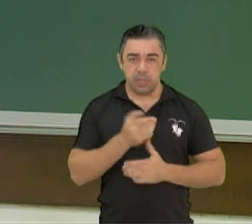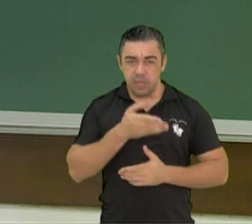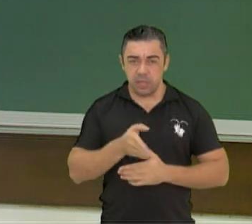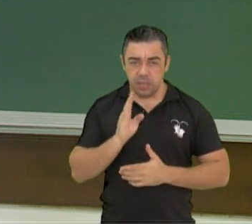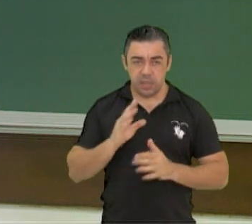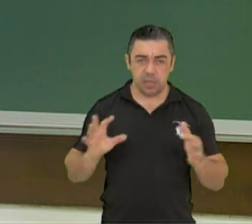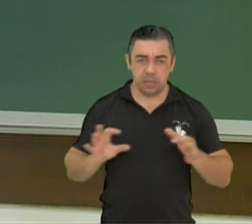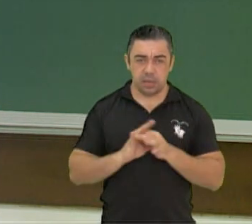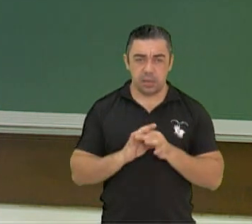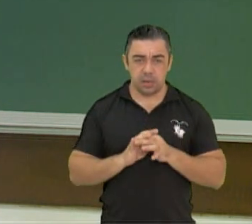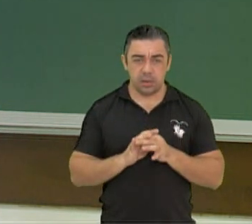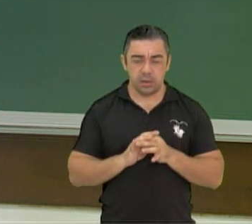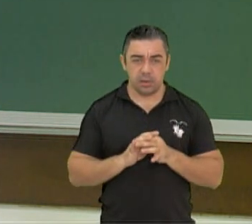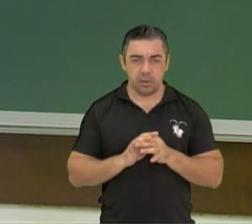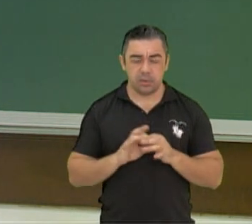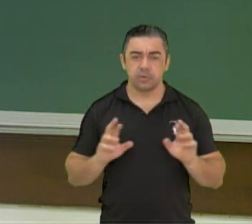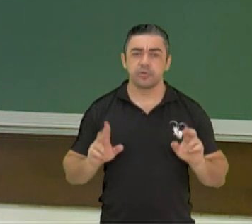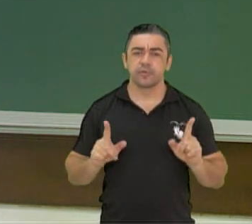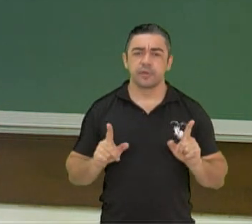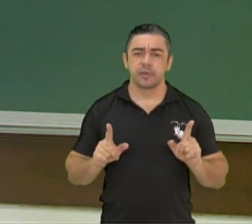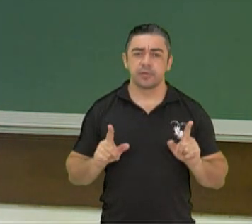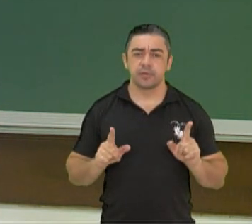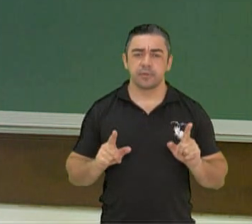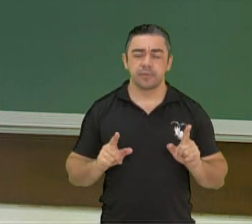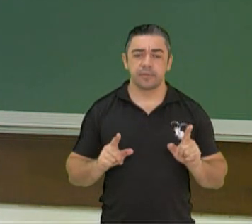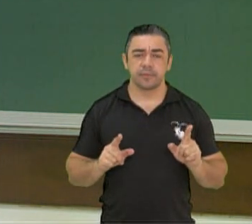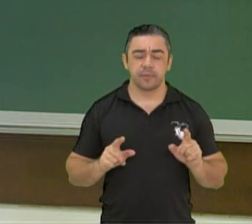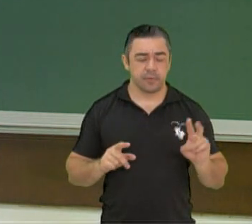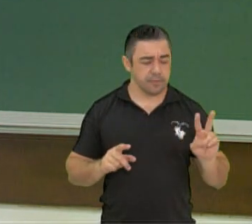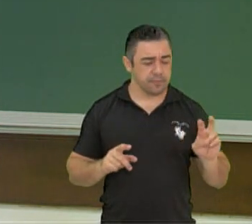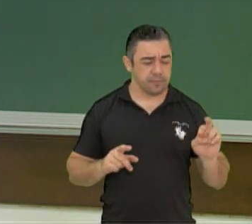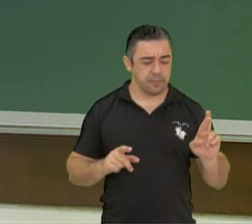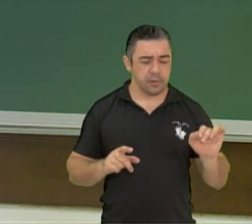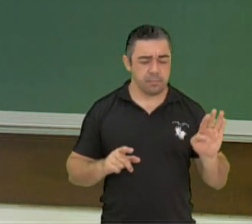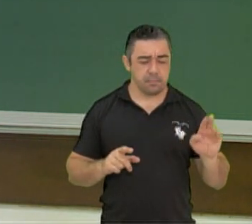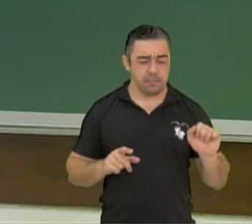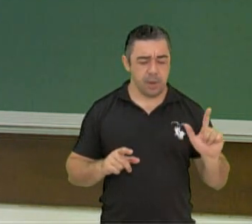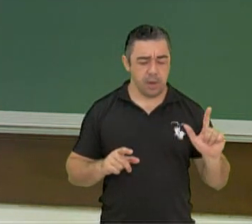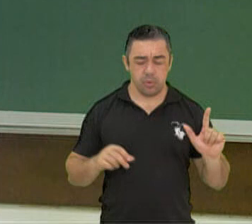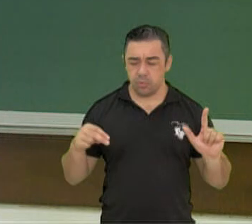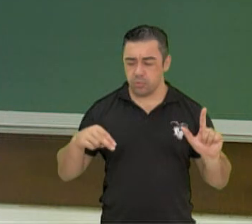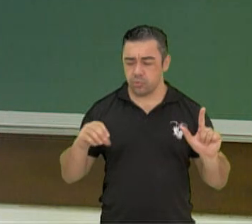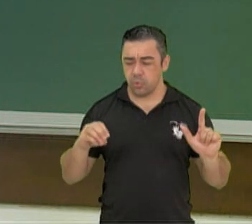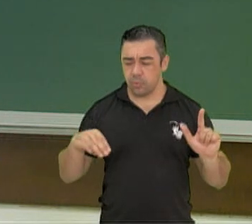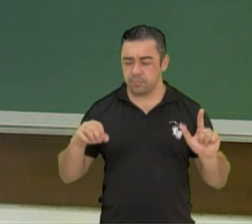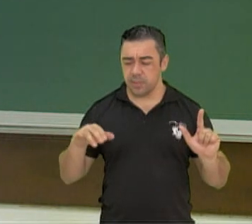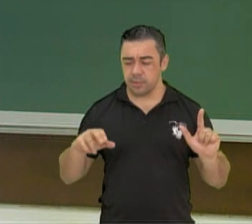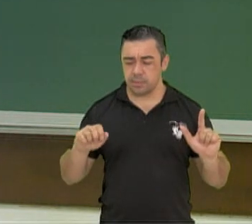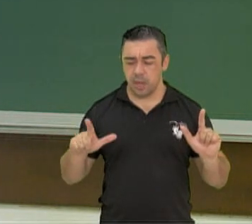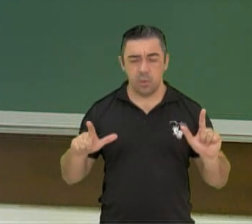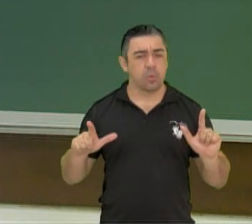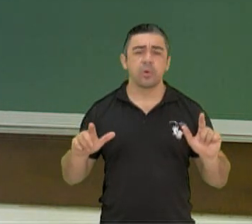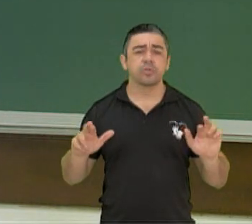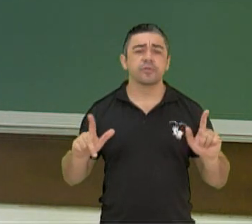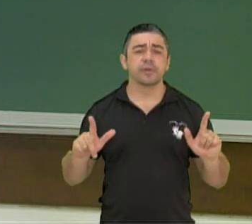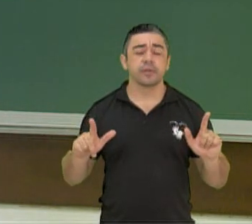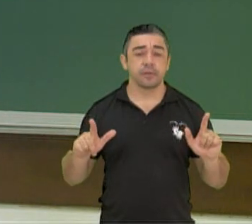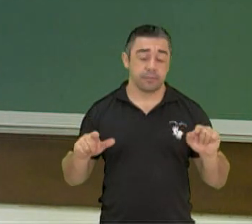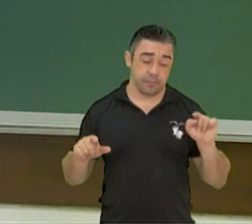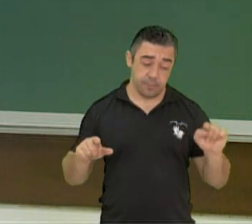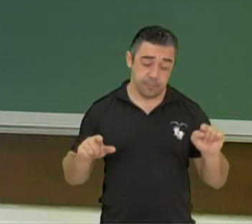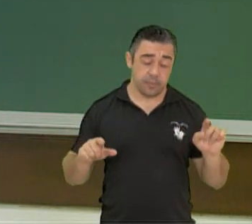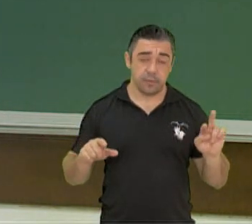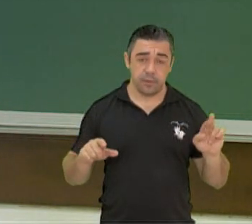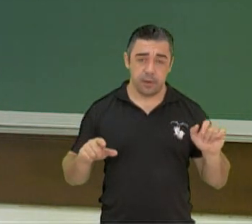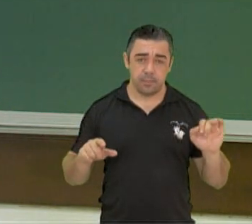ligação. Professora, qual a diferença dos dois, verbal e nominal? Bom, primeira diferença, verbo